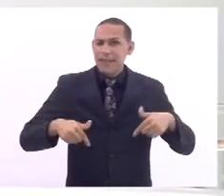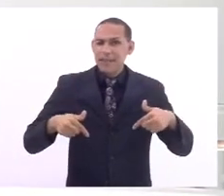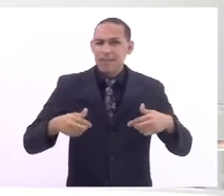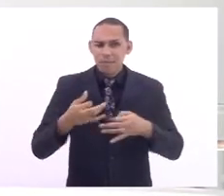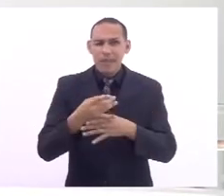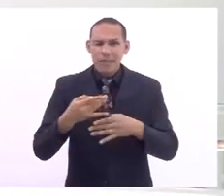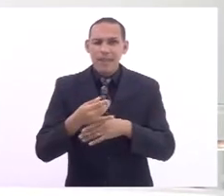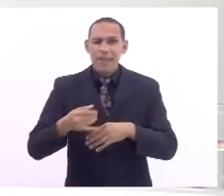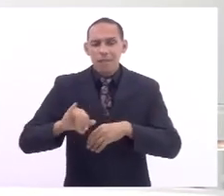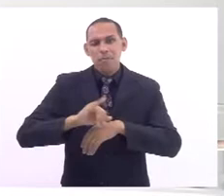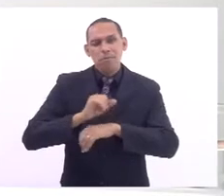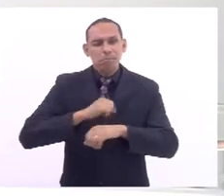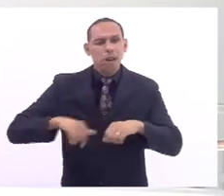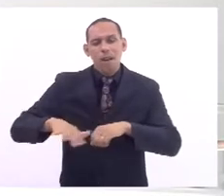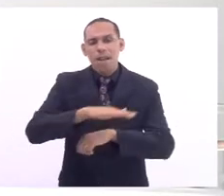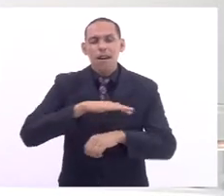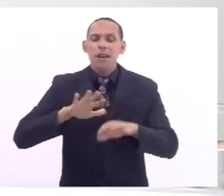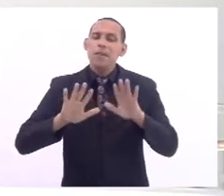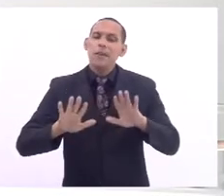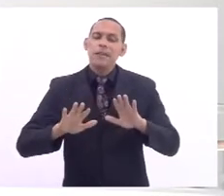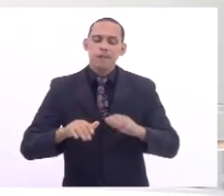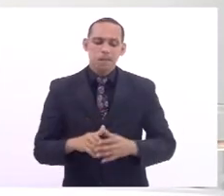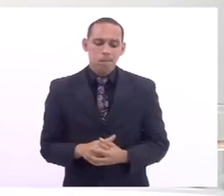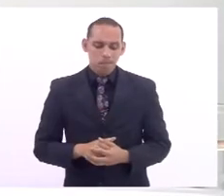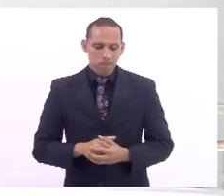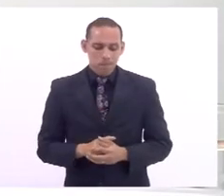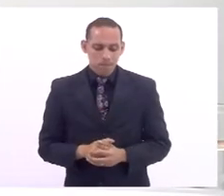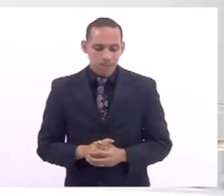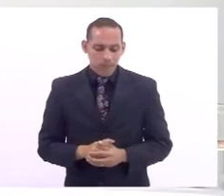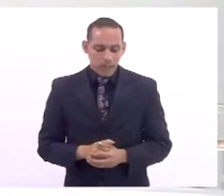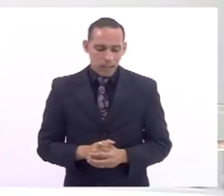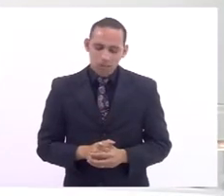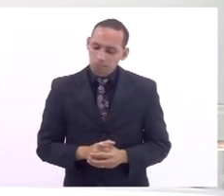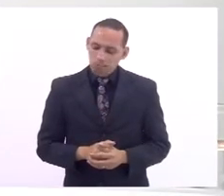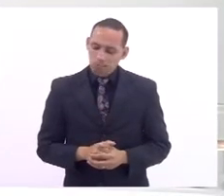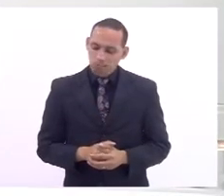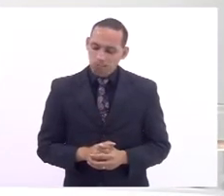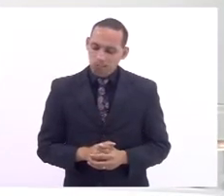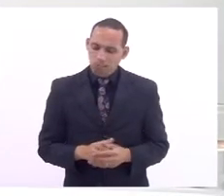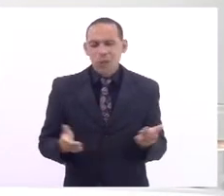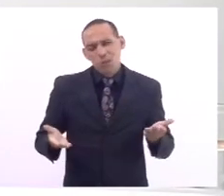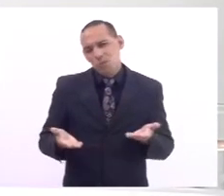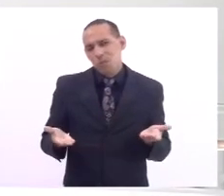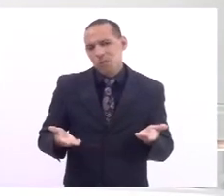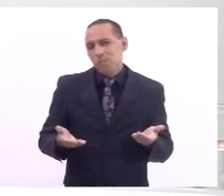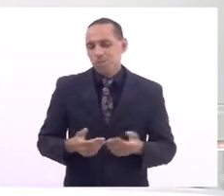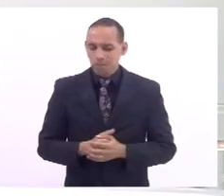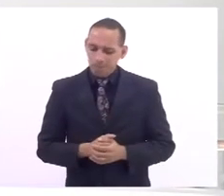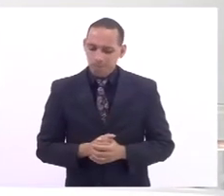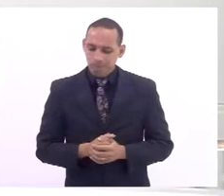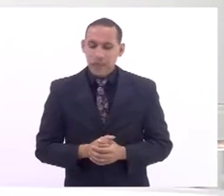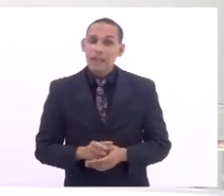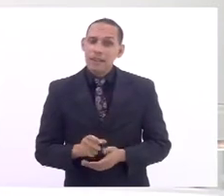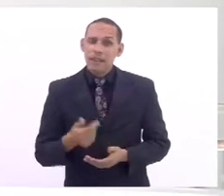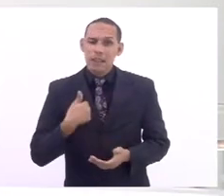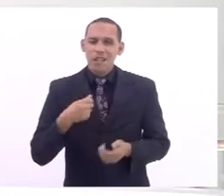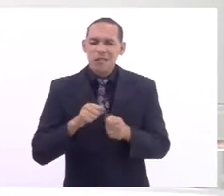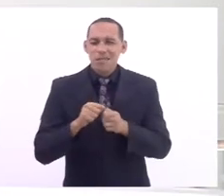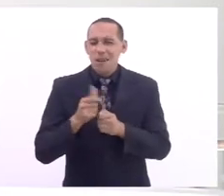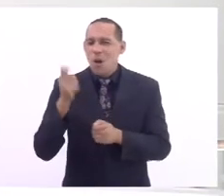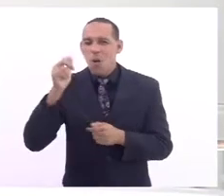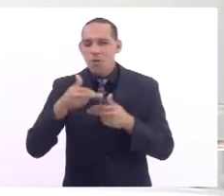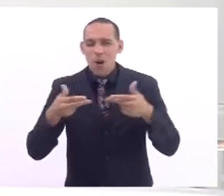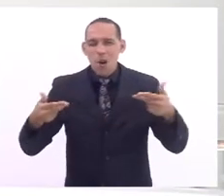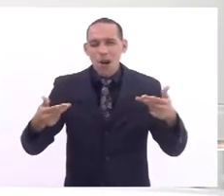metropolitana mas né é quando hoje em dia né Às vezes eu tô fazendo outras